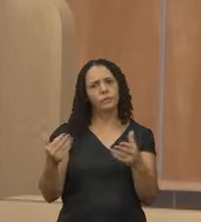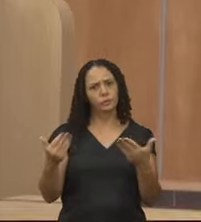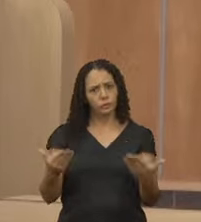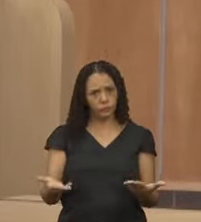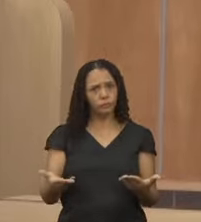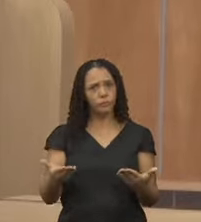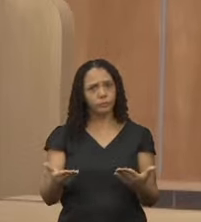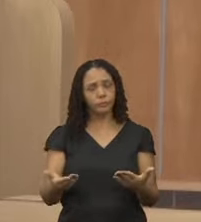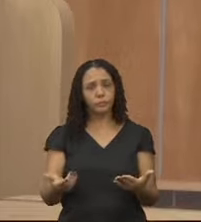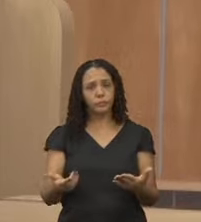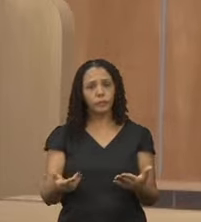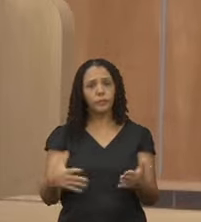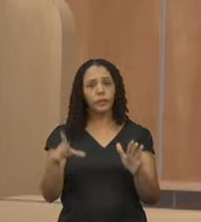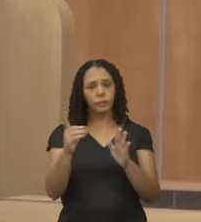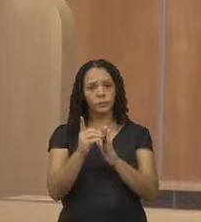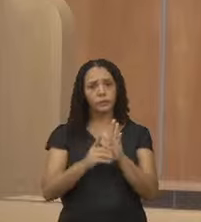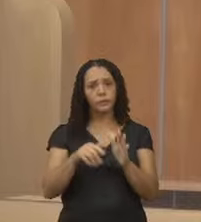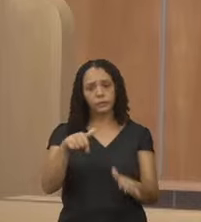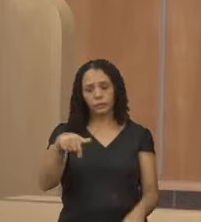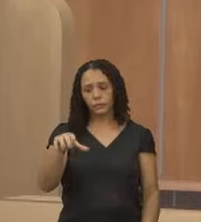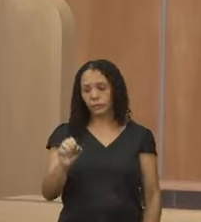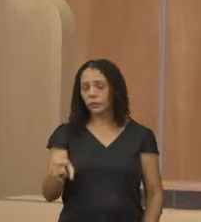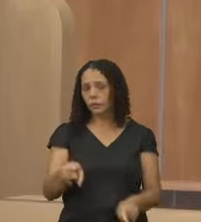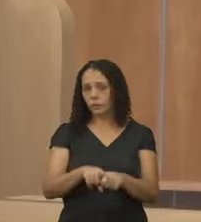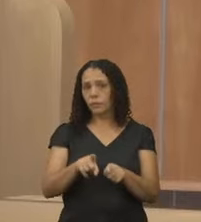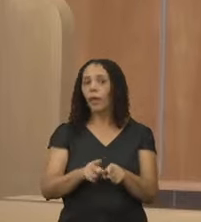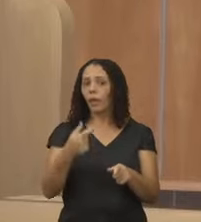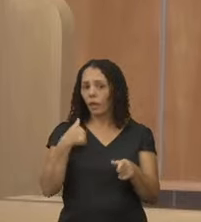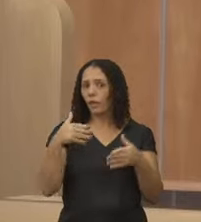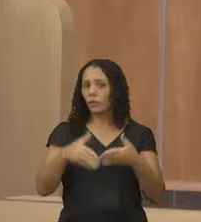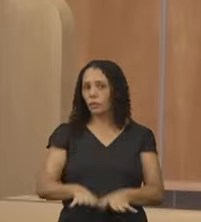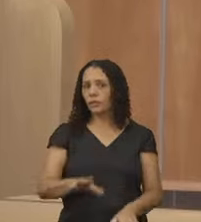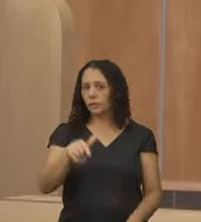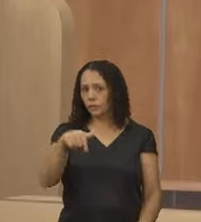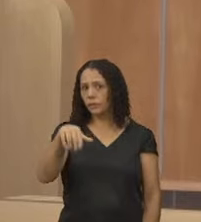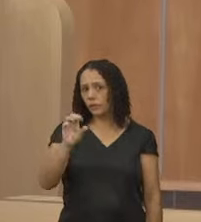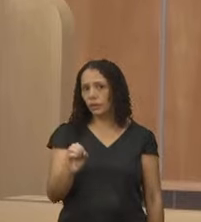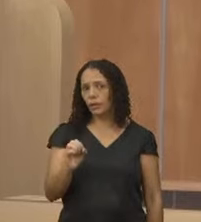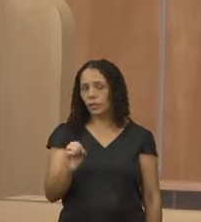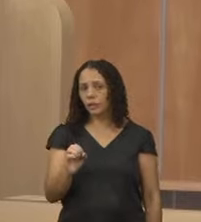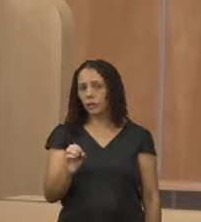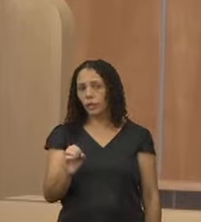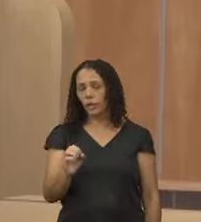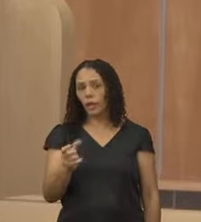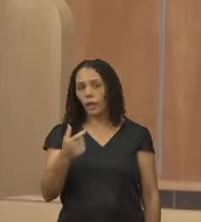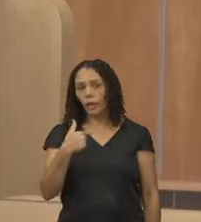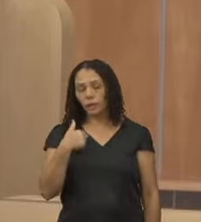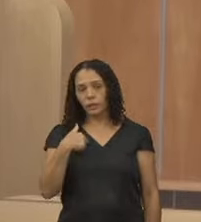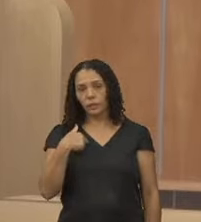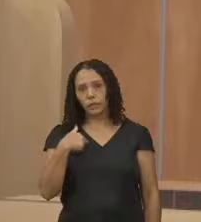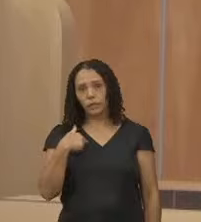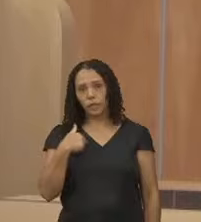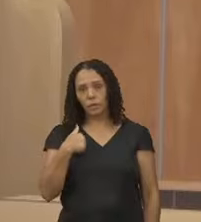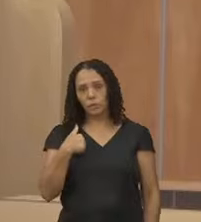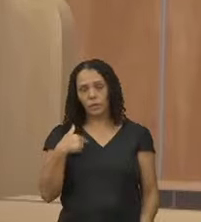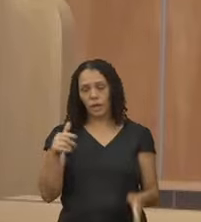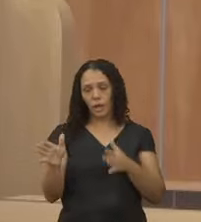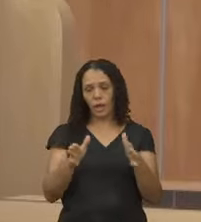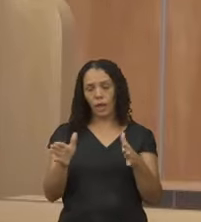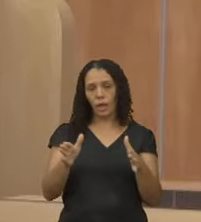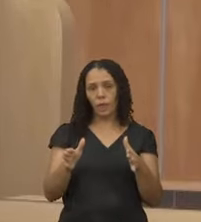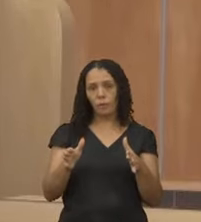Eu sou da década de 70 e eu peguei a transição né, da máquina Olivetti, digitar para depois ter